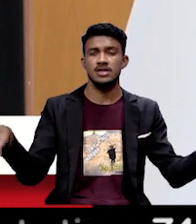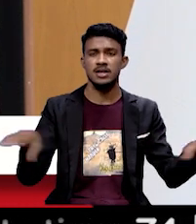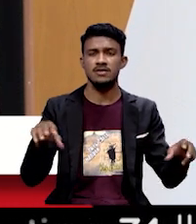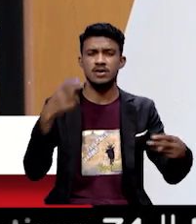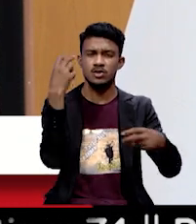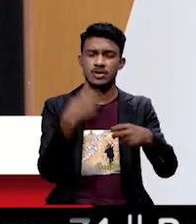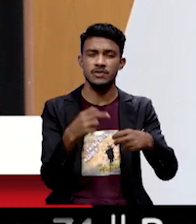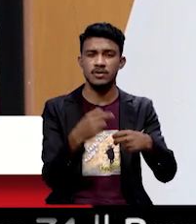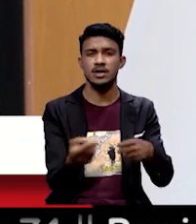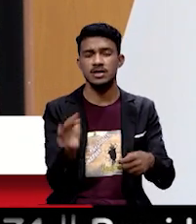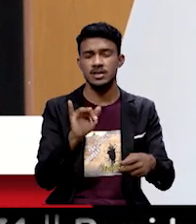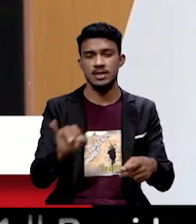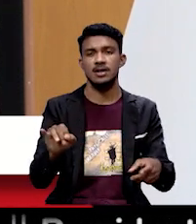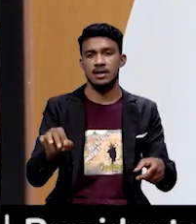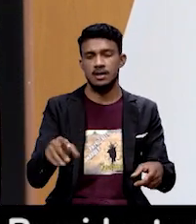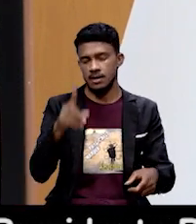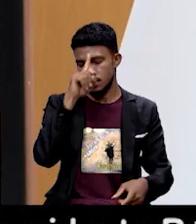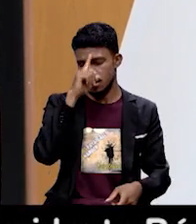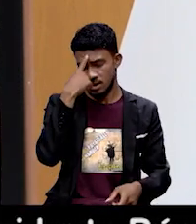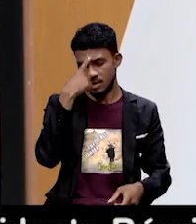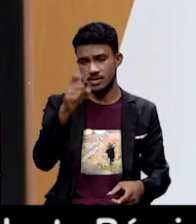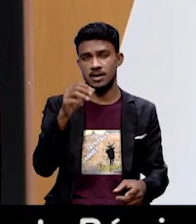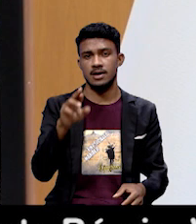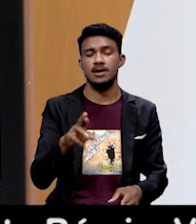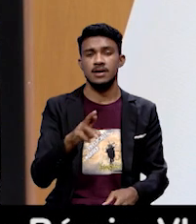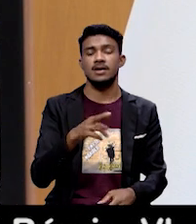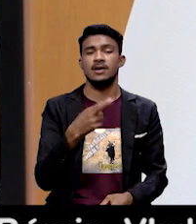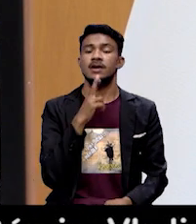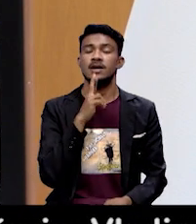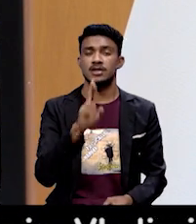ne, tamba razão família, economic família.